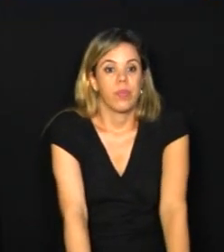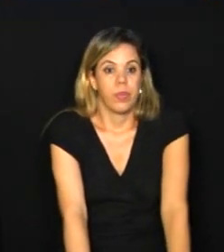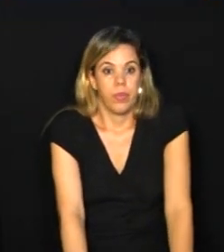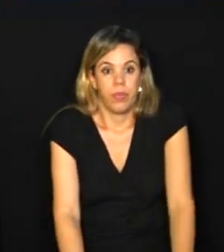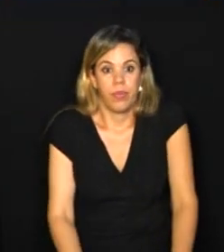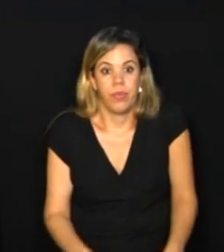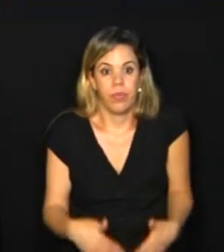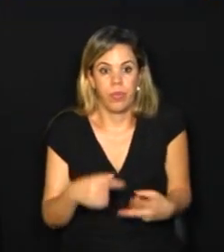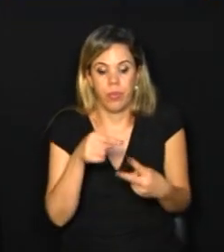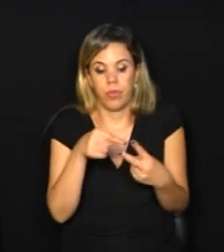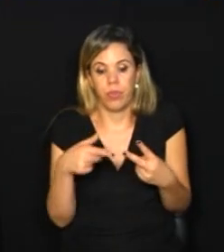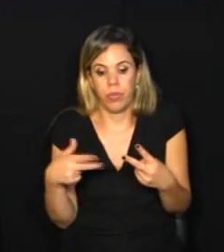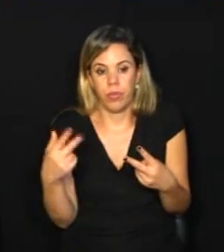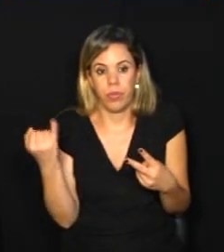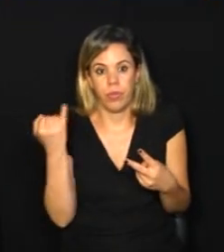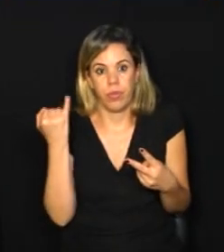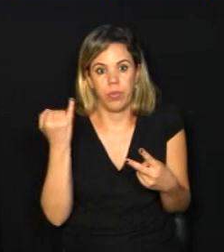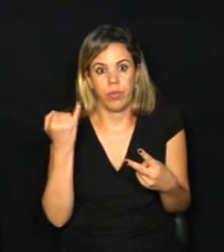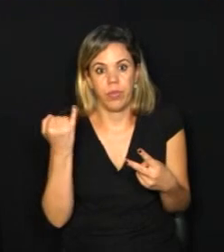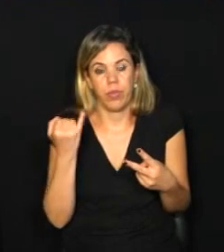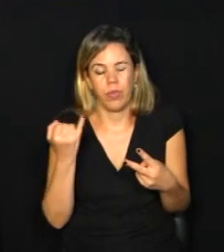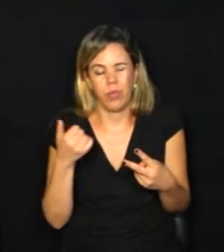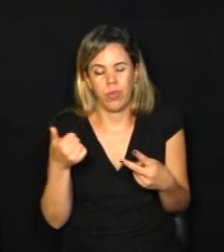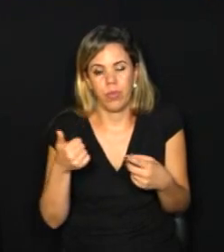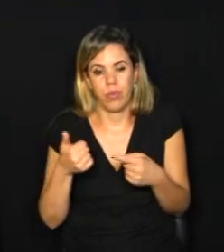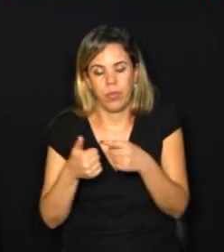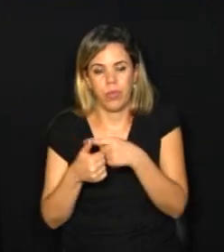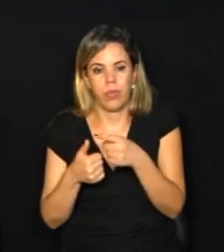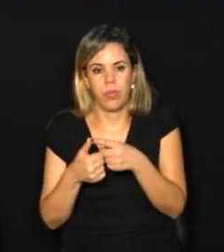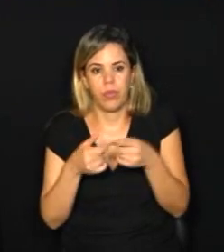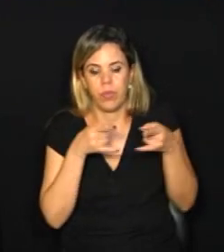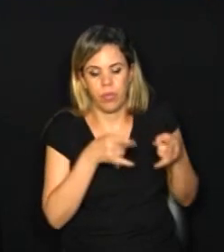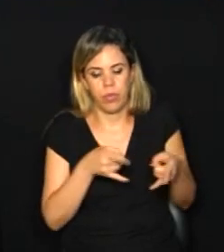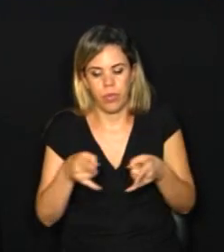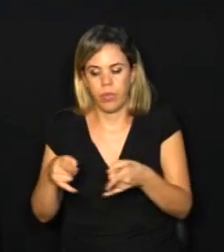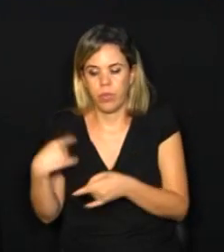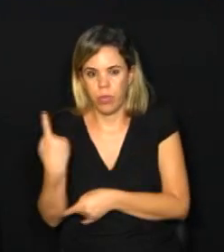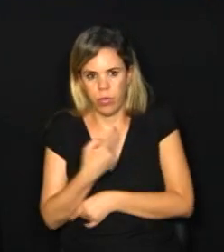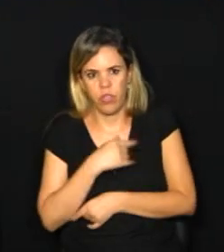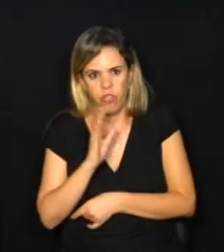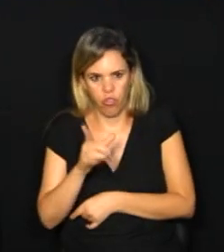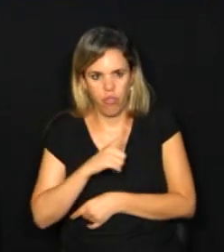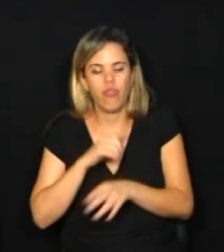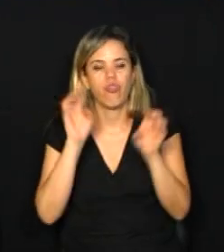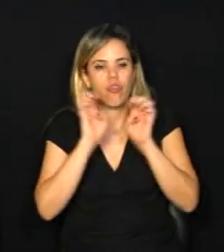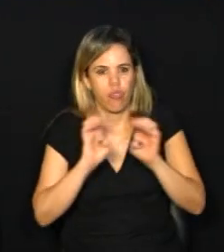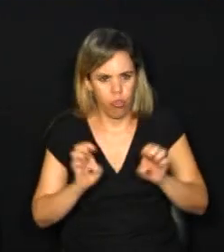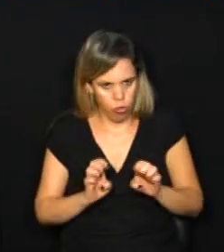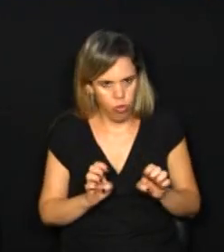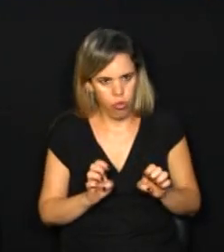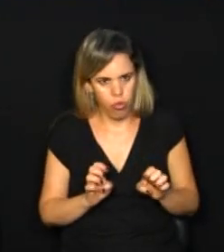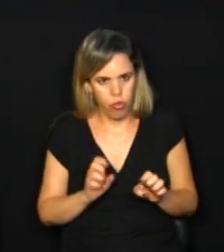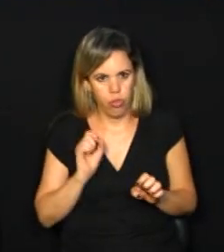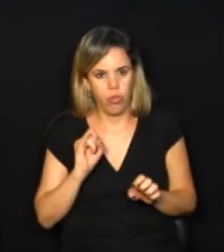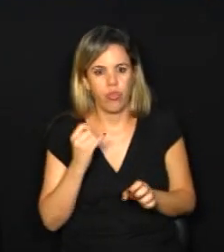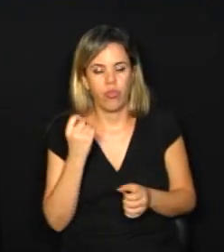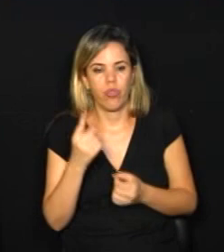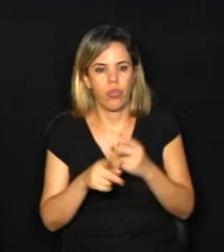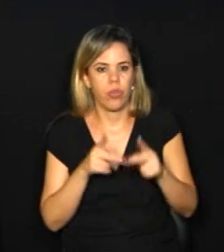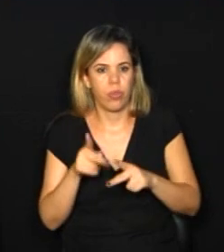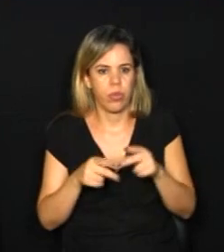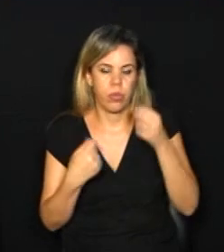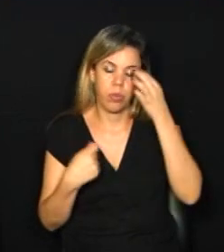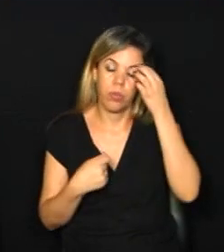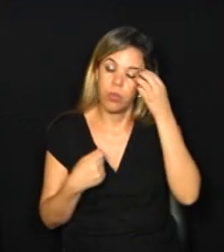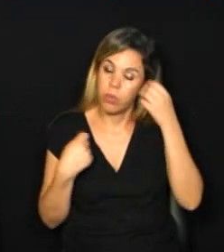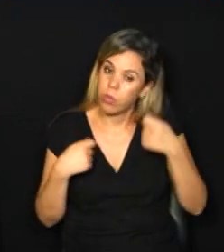Então, tá aí duas coisas importantes. Olha, primeiro a questão dos leitos, que nós já temos a estrutura, então, para que caso seja